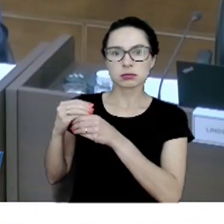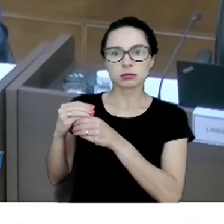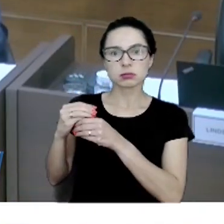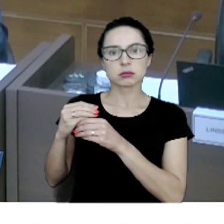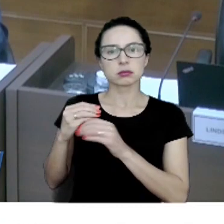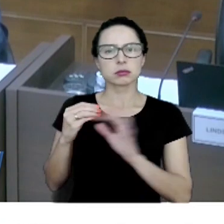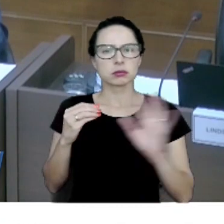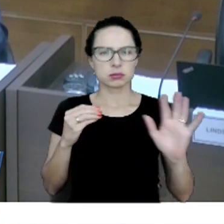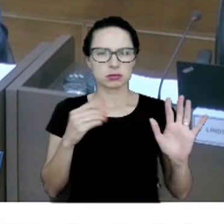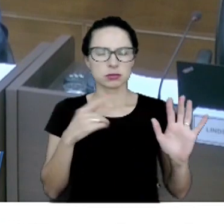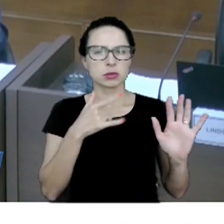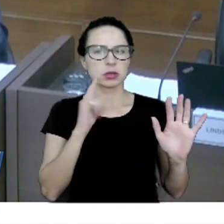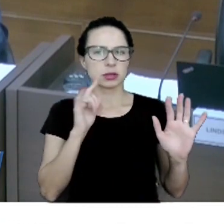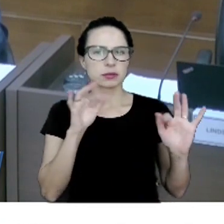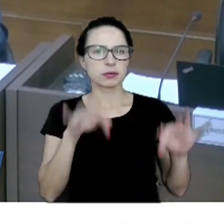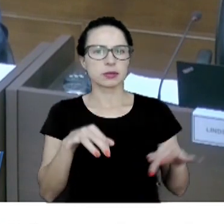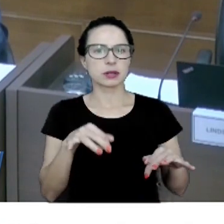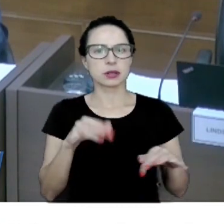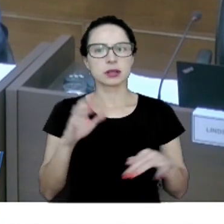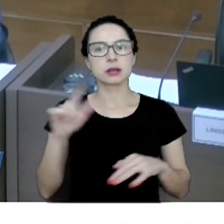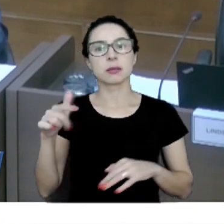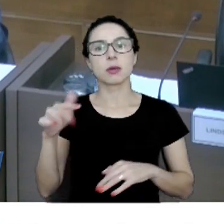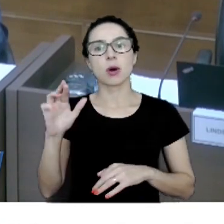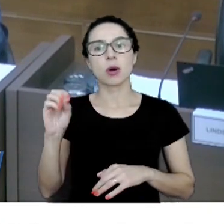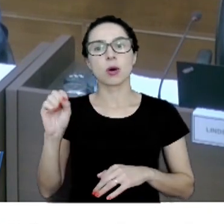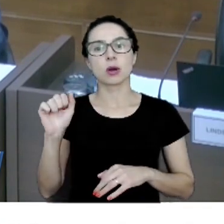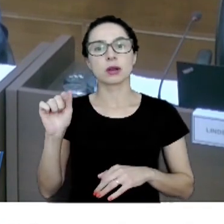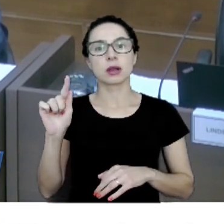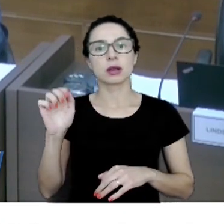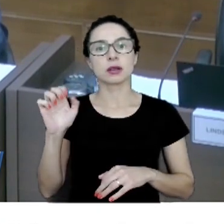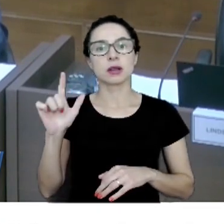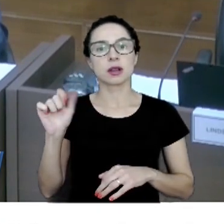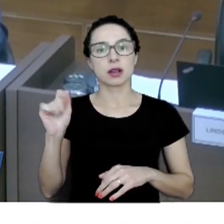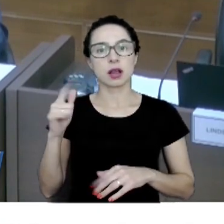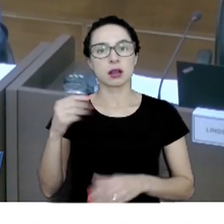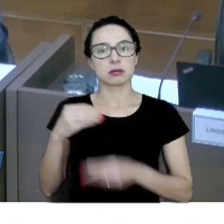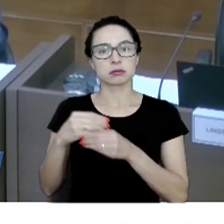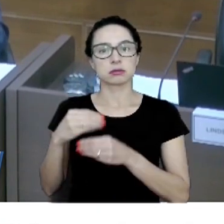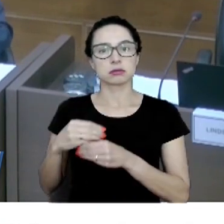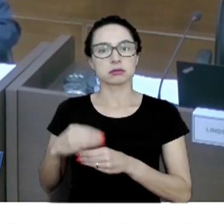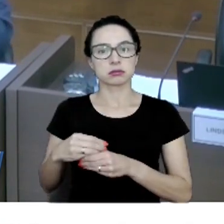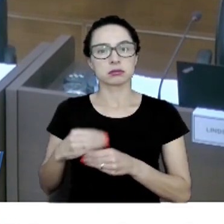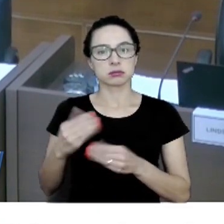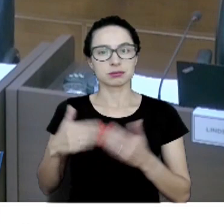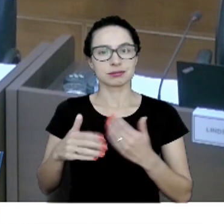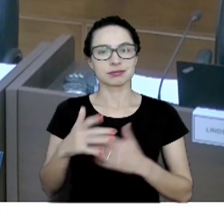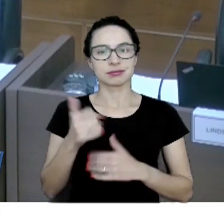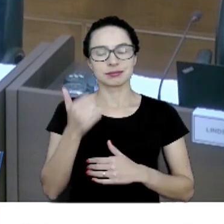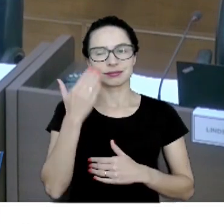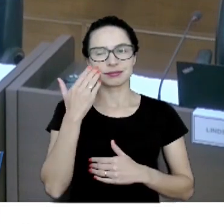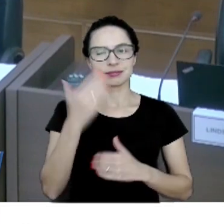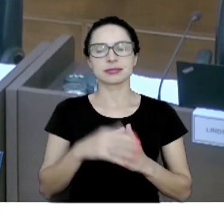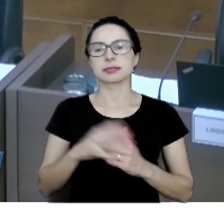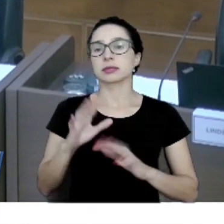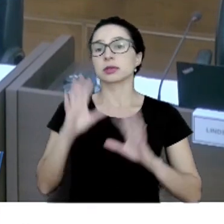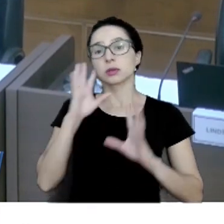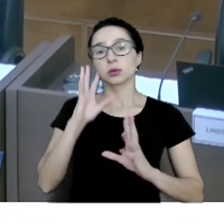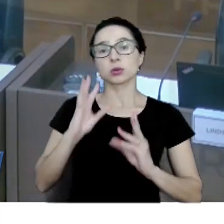que você finalizasse, e depois a Rosângela vai falar também sobre o assunto, e os vereadores que quiserem falar, faz a finalização. Vou concluir. Te agradeço.